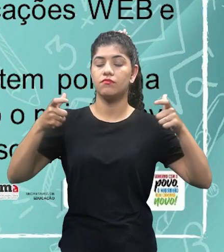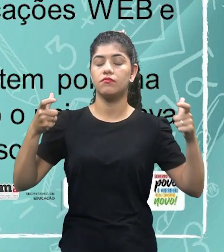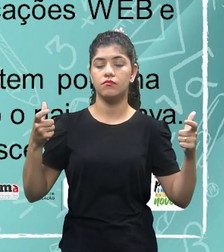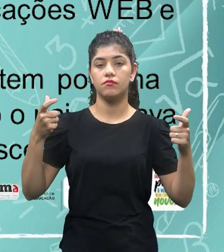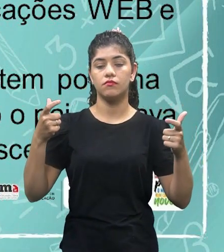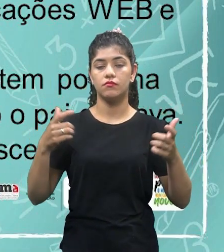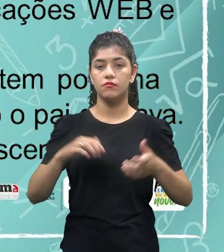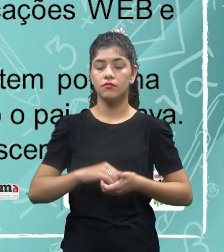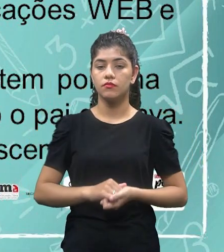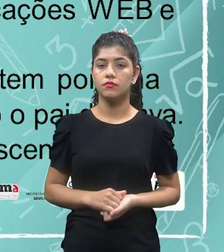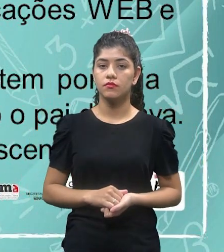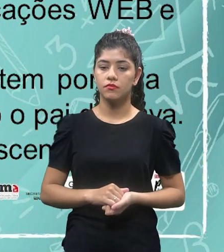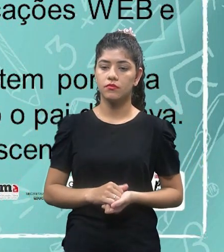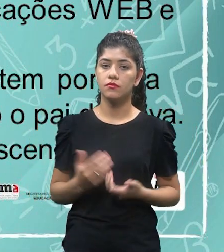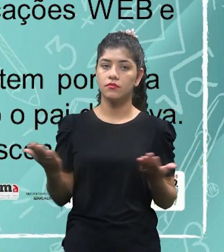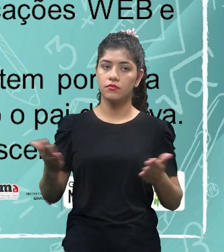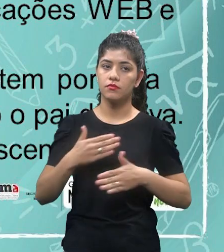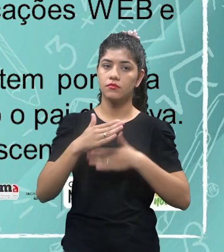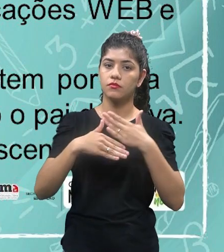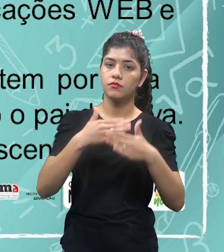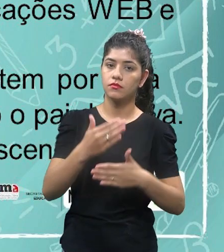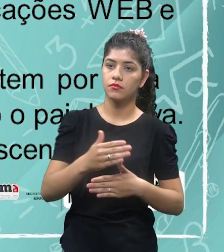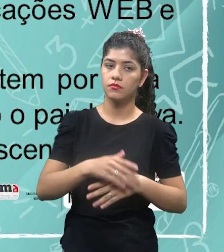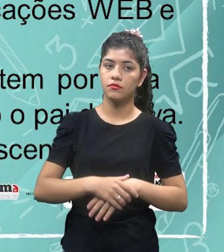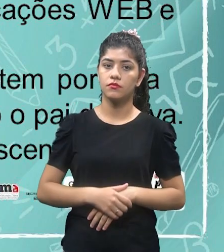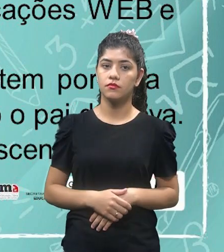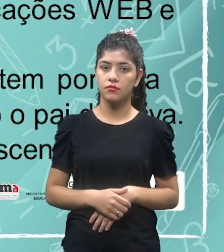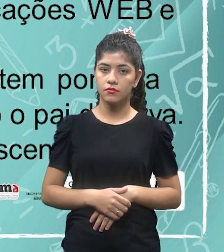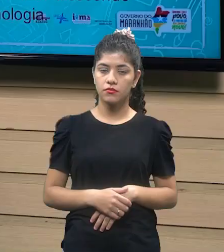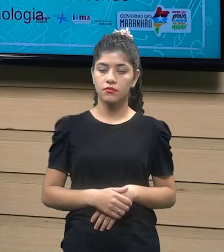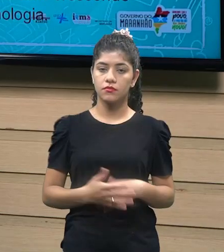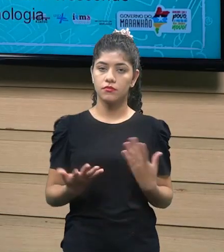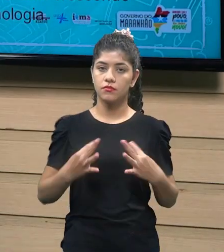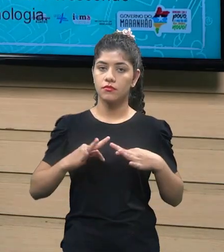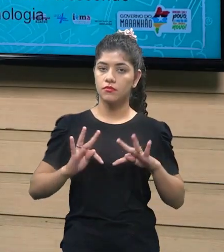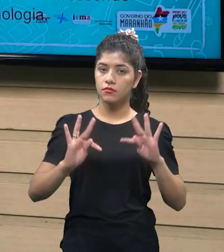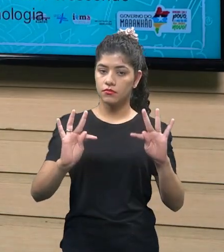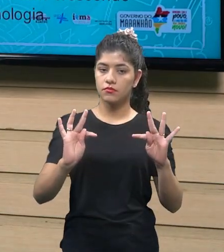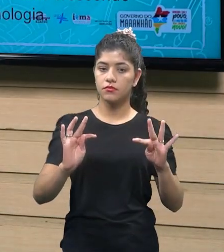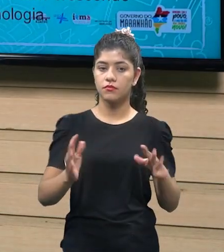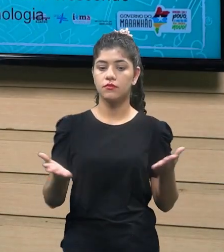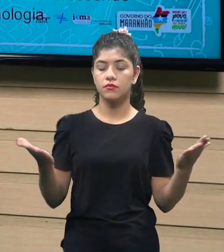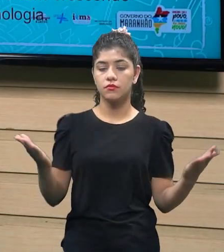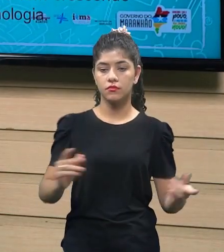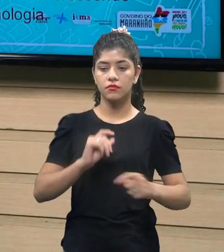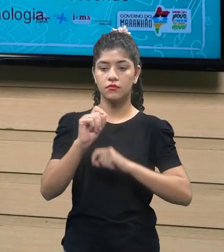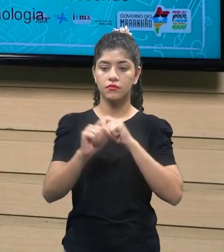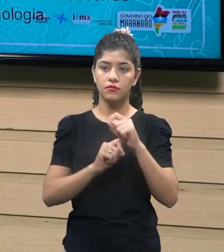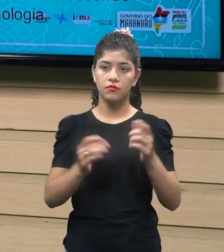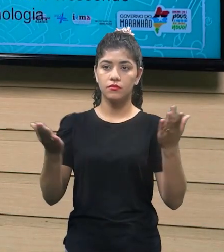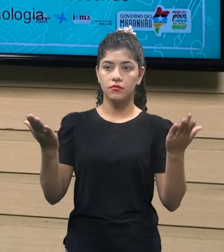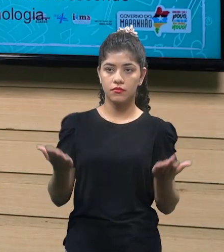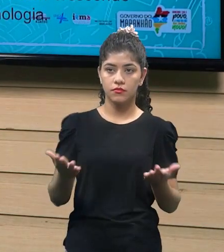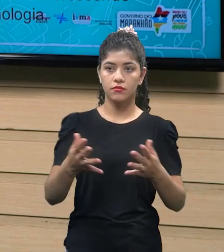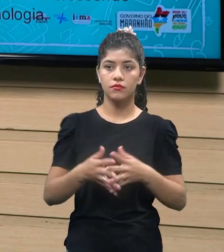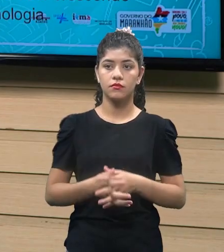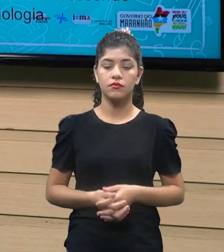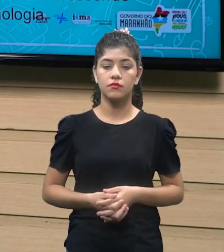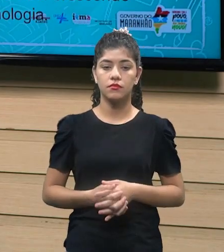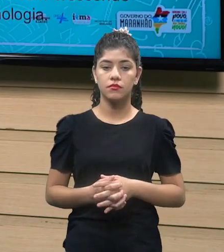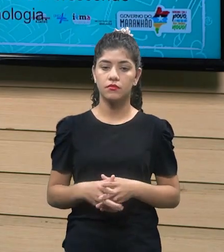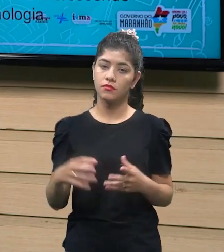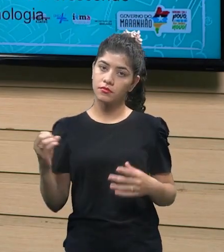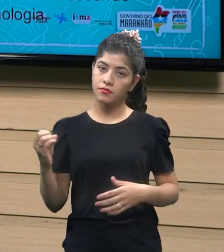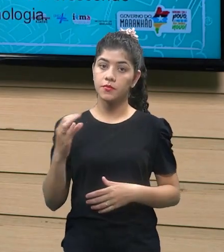bastante desde então no mercado de tecnologia. A linguagem Java, por sua vez, ela é um pouco